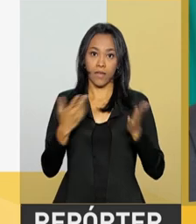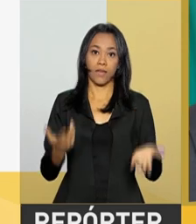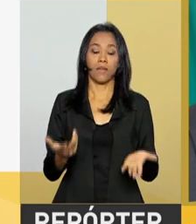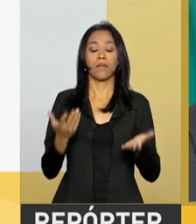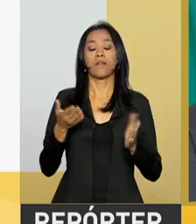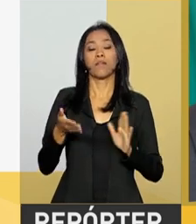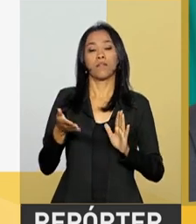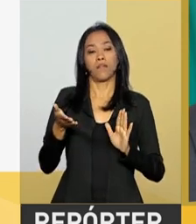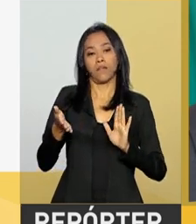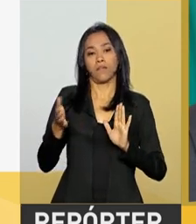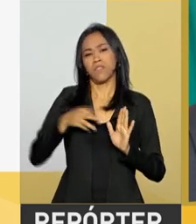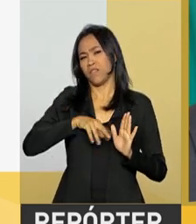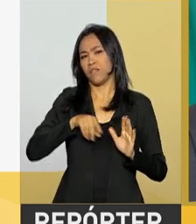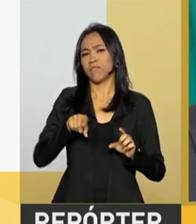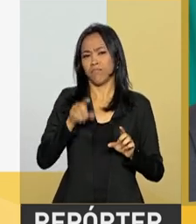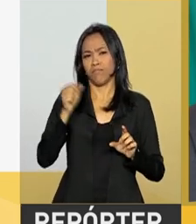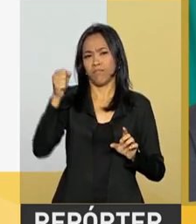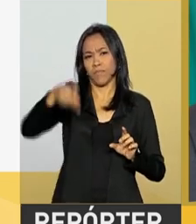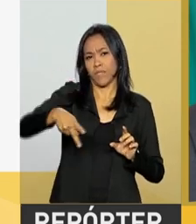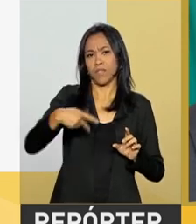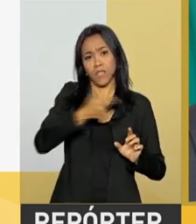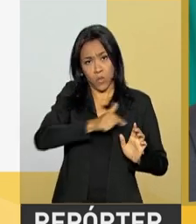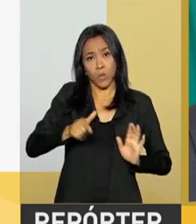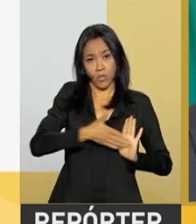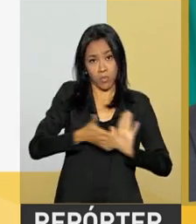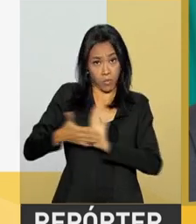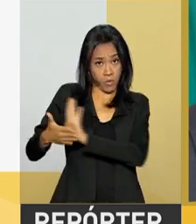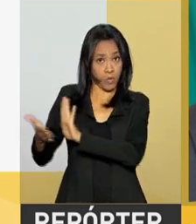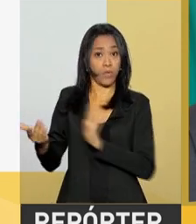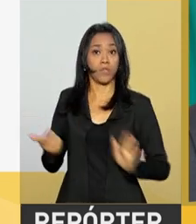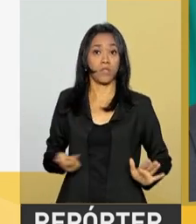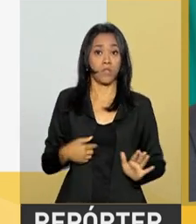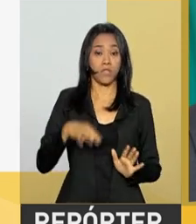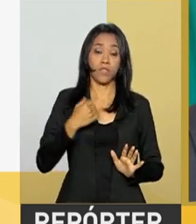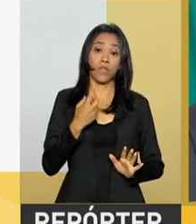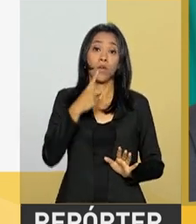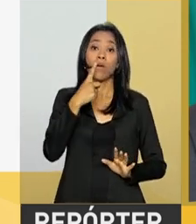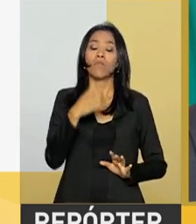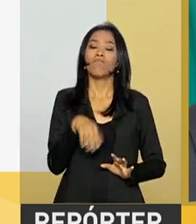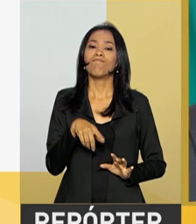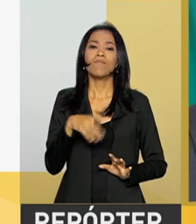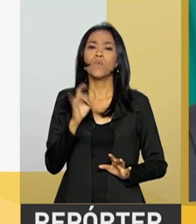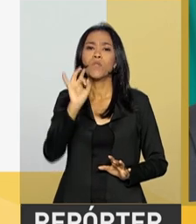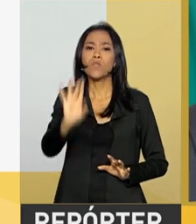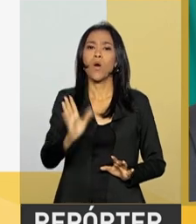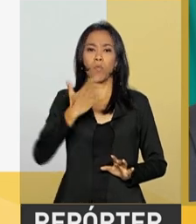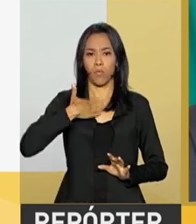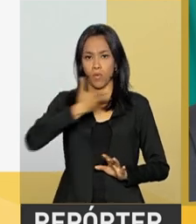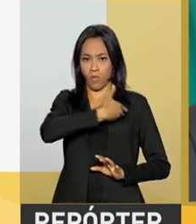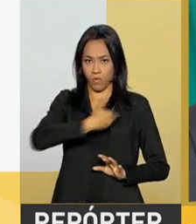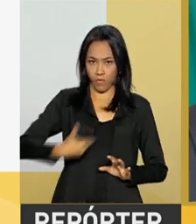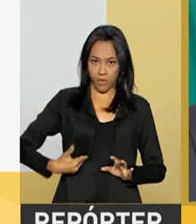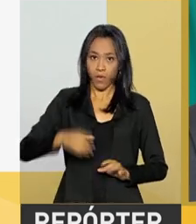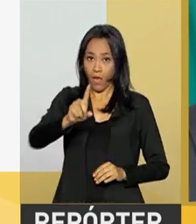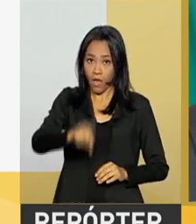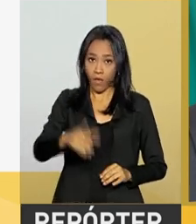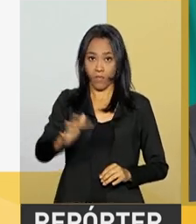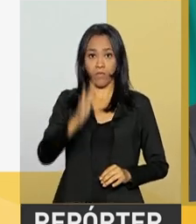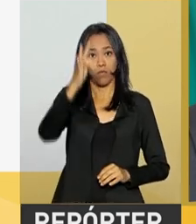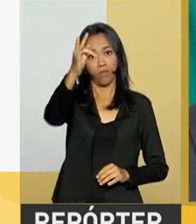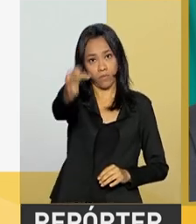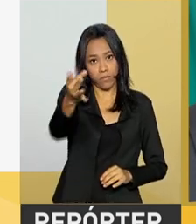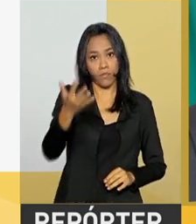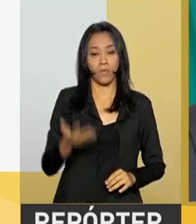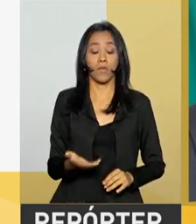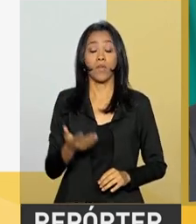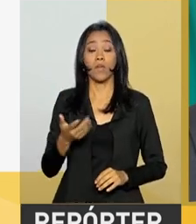todas que eu fiz no Brasil nesse ano e 8 meses de governo, não são exatamente para o meu governo, é para o futuro. Mas